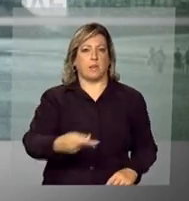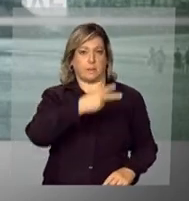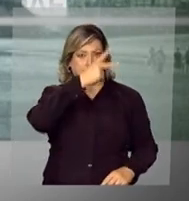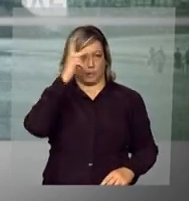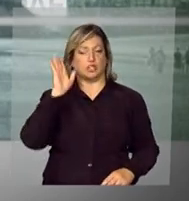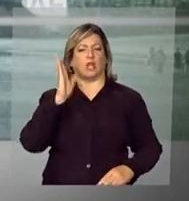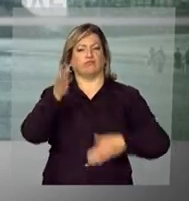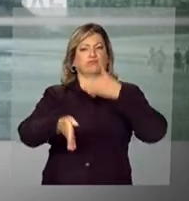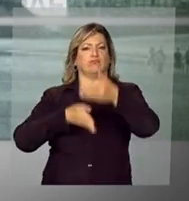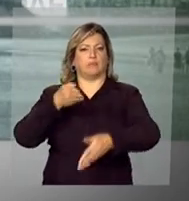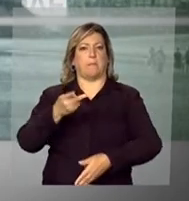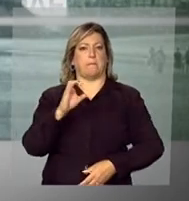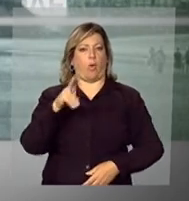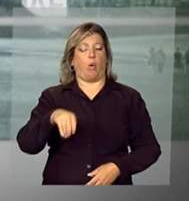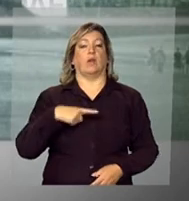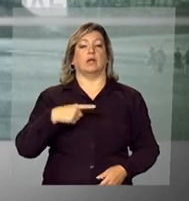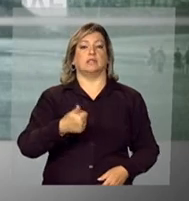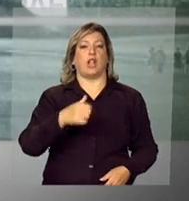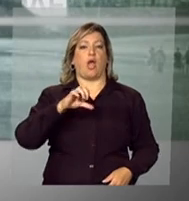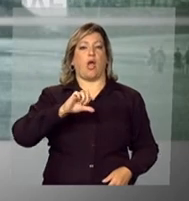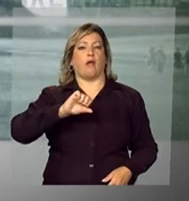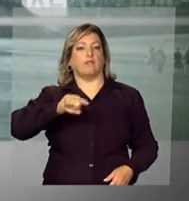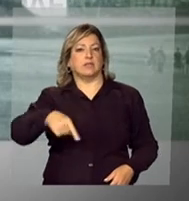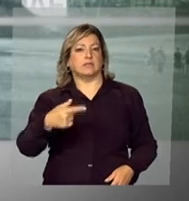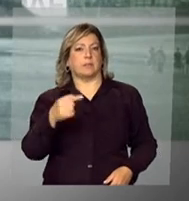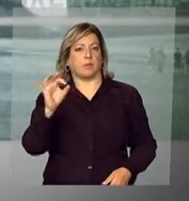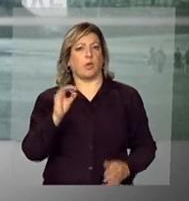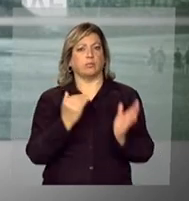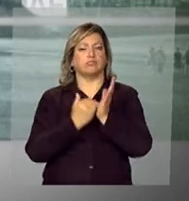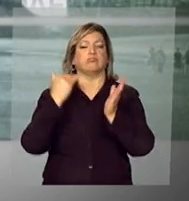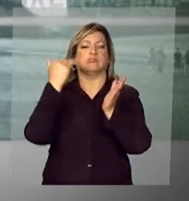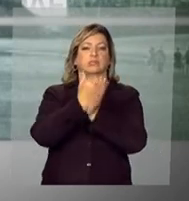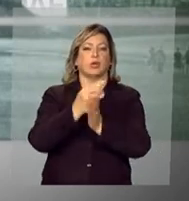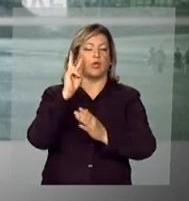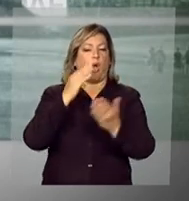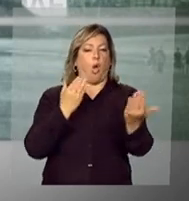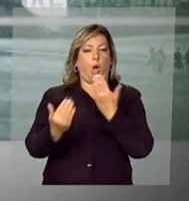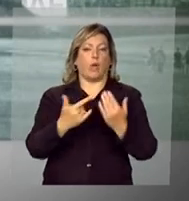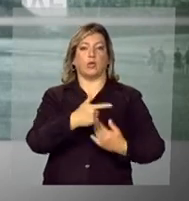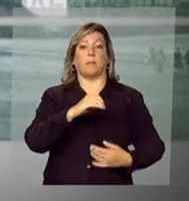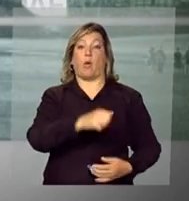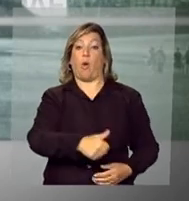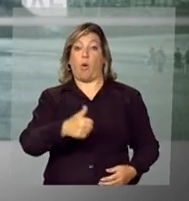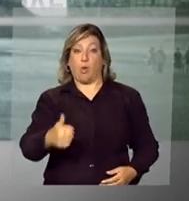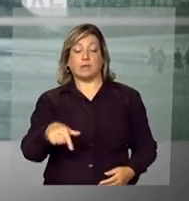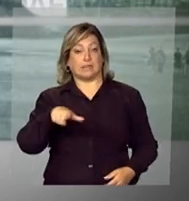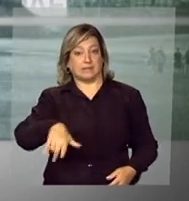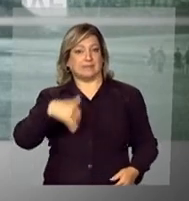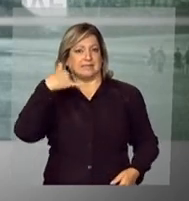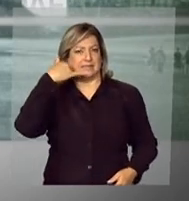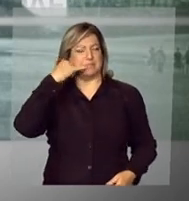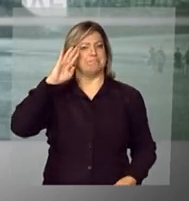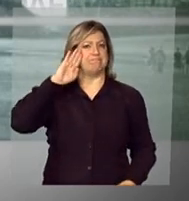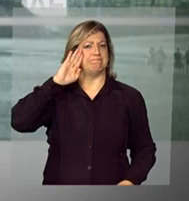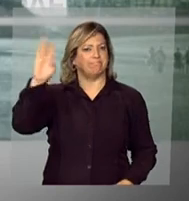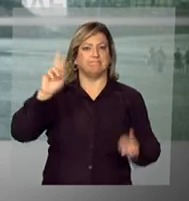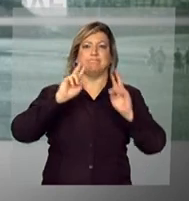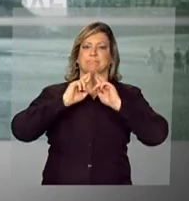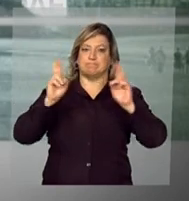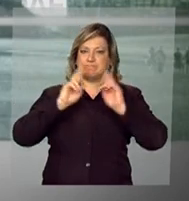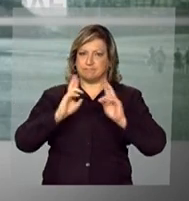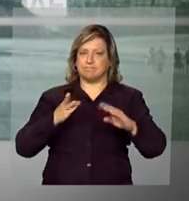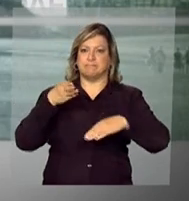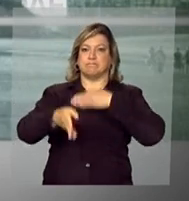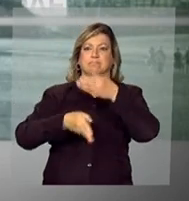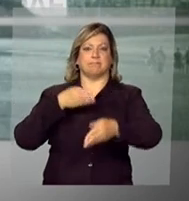foram atendidos o aumento de 19,7 por cento em relação a 2011 a telefonia foi o assunto que